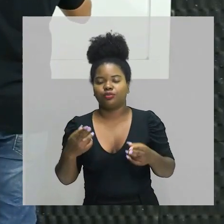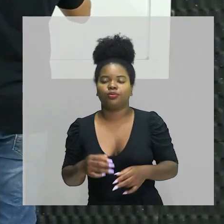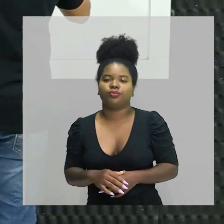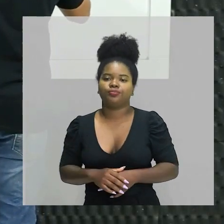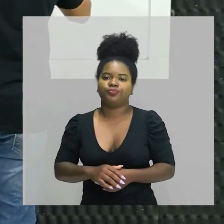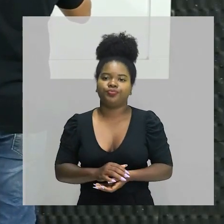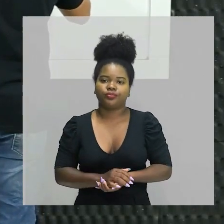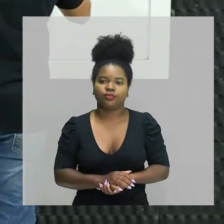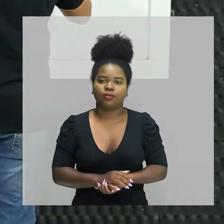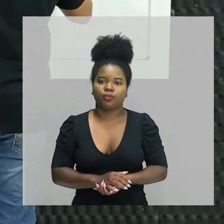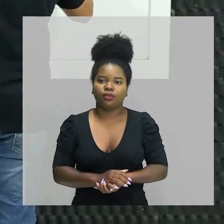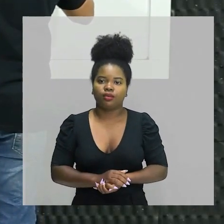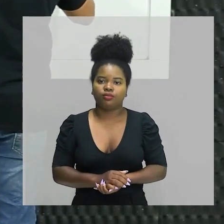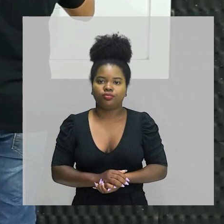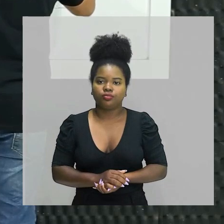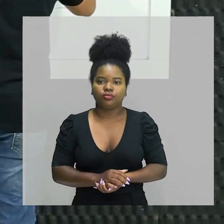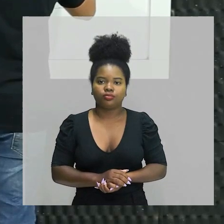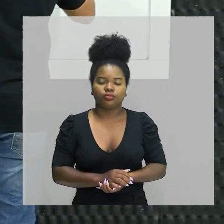a raiz quadrada